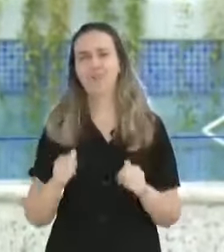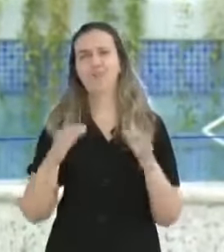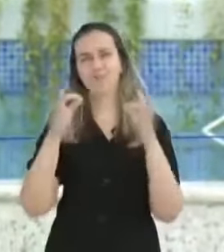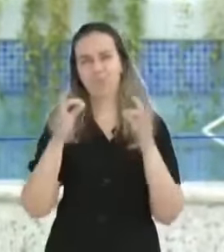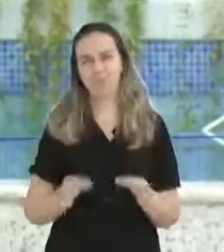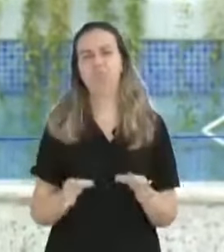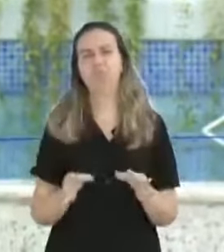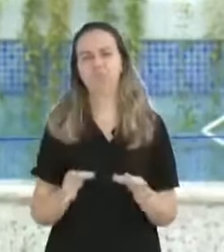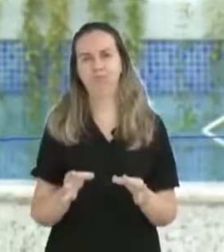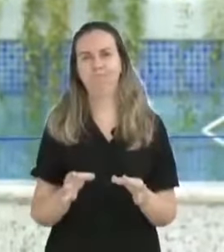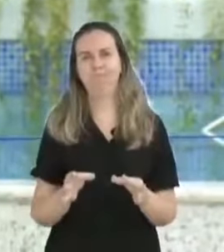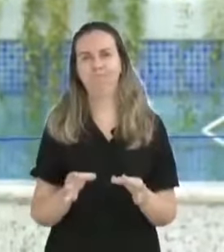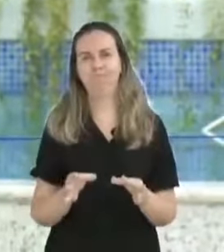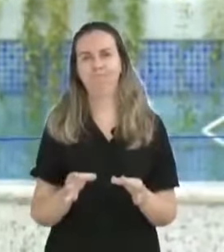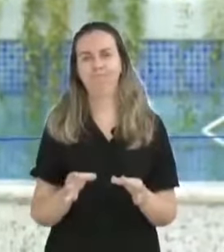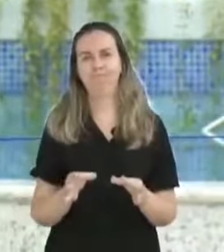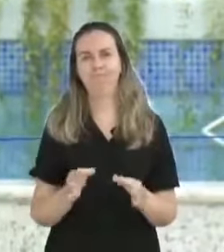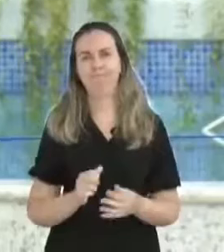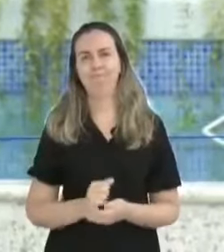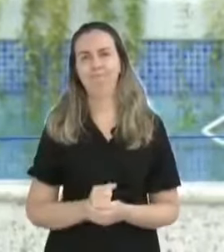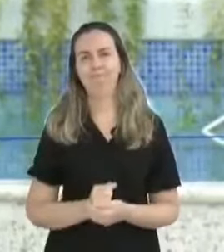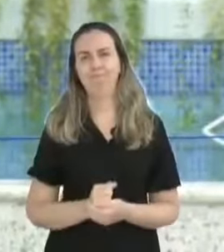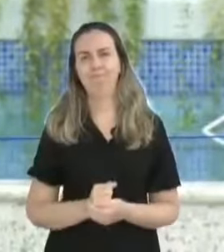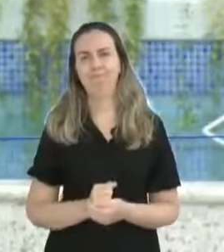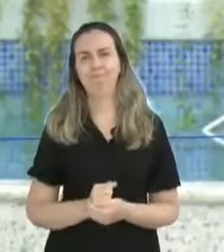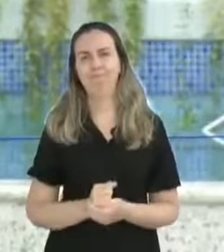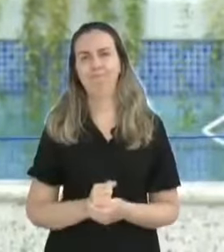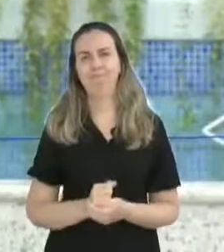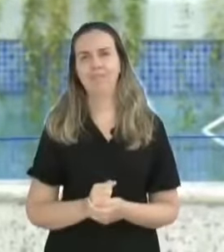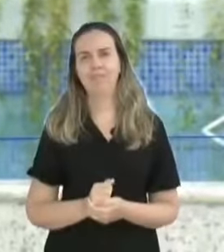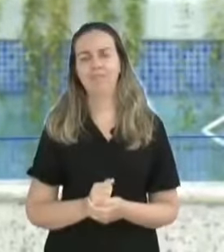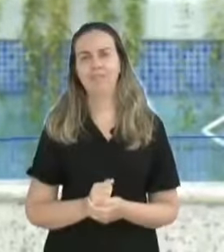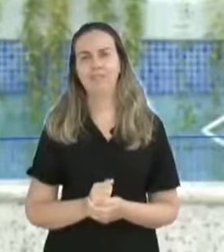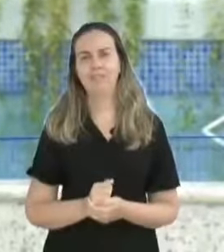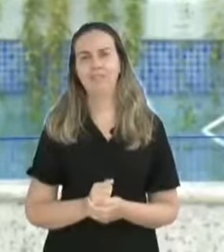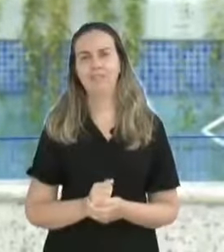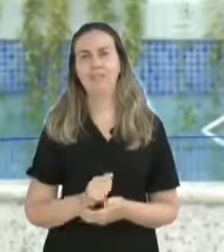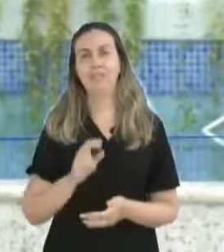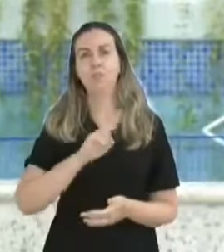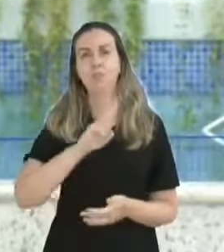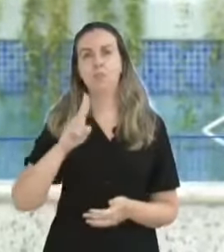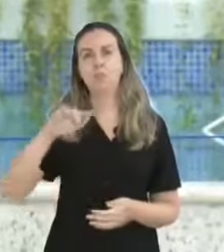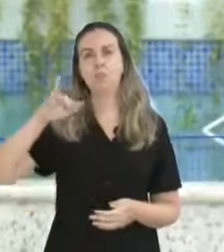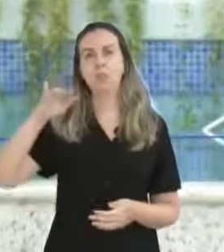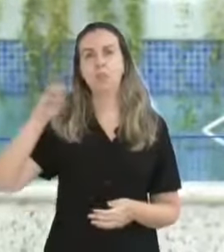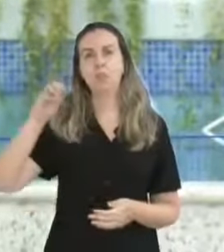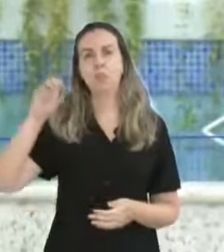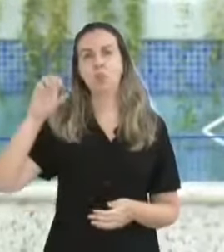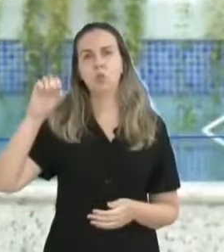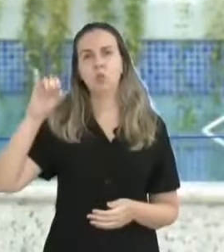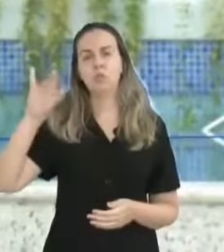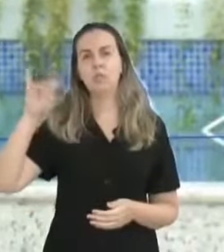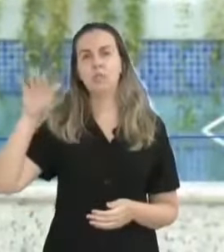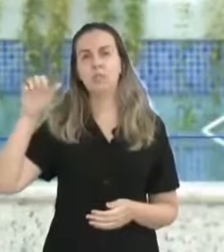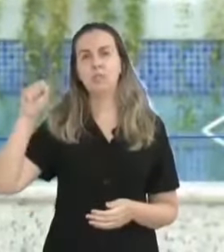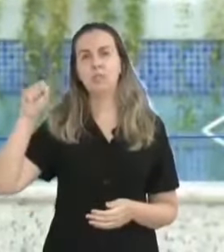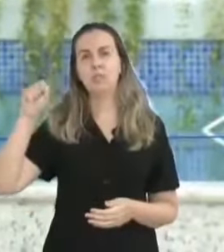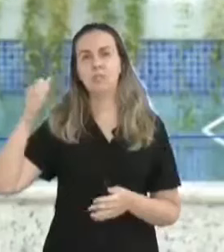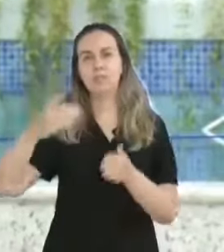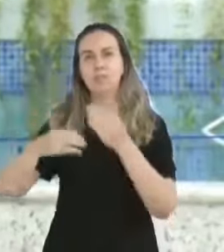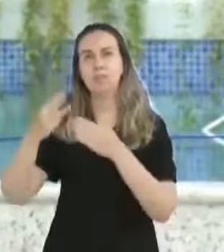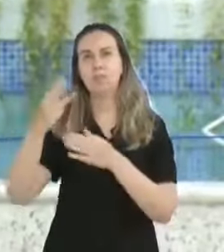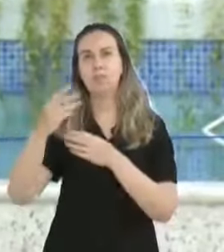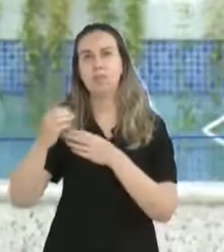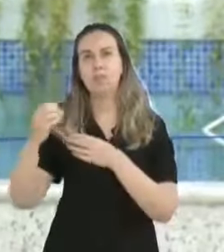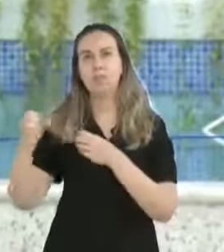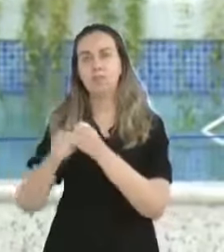isso, como ele mencionou o nome de Josias 300 anos antes dele